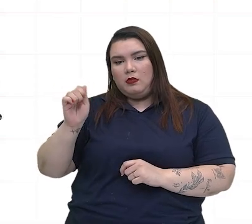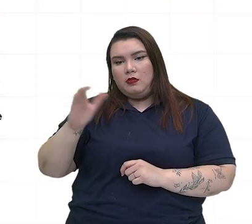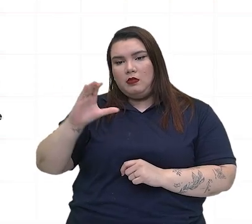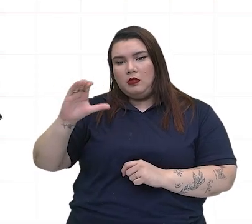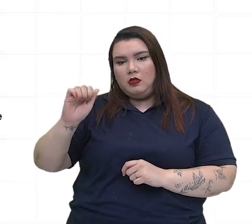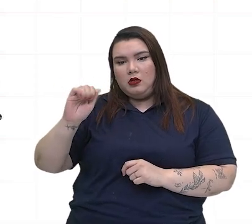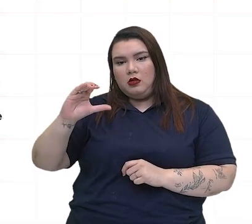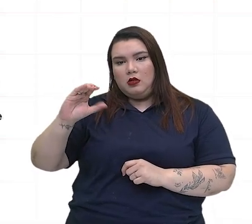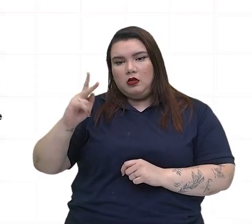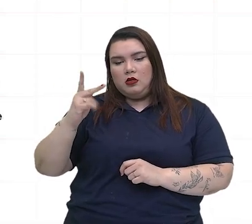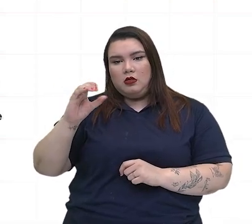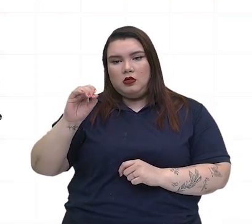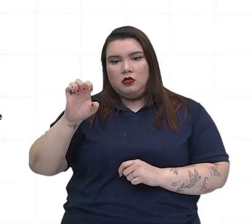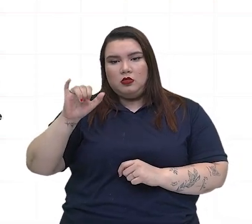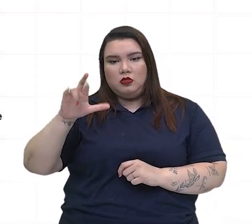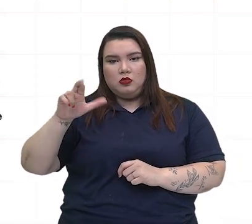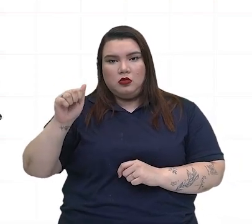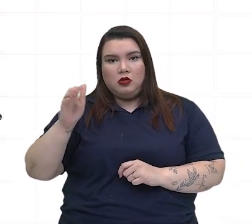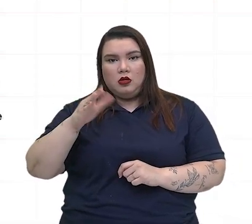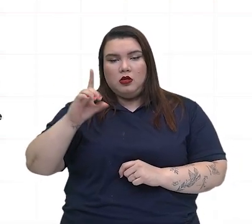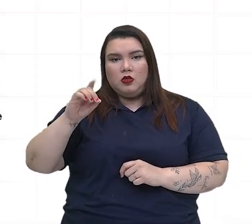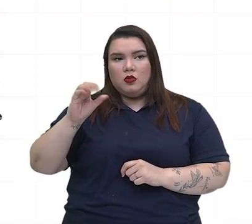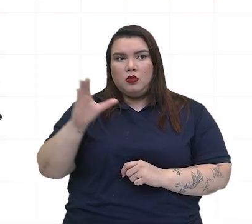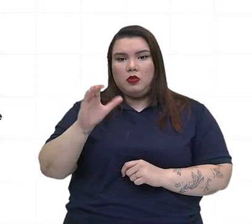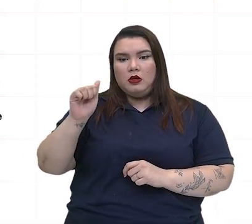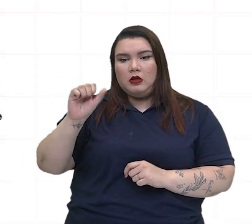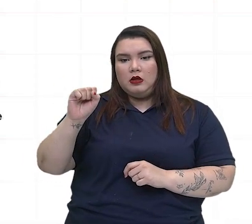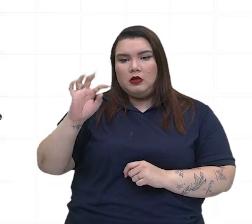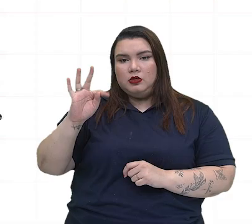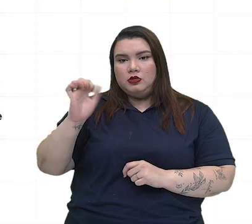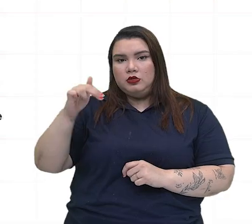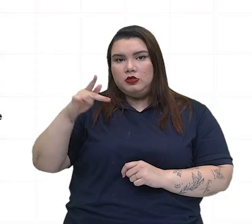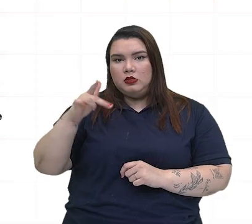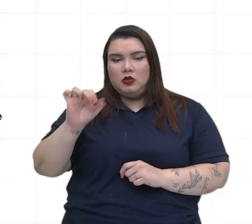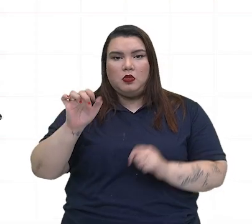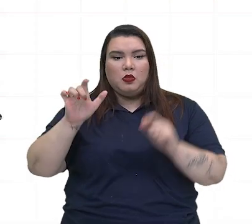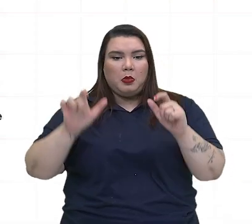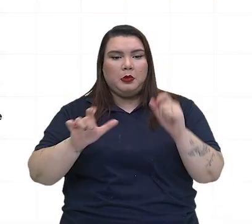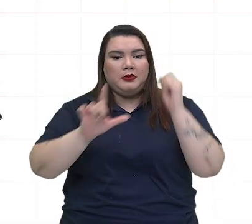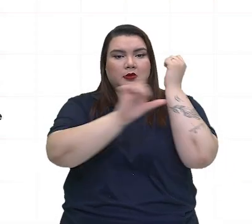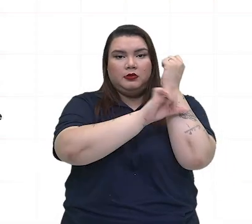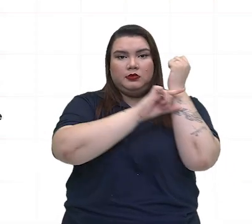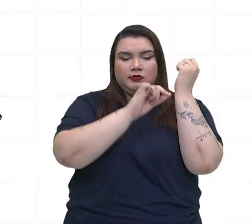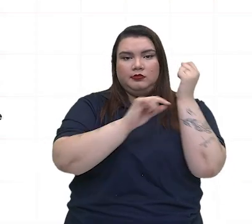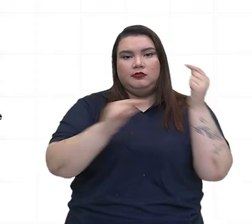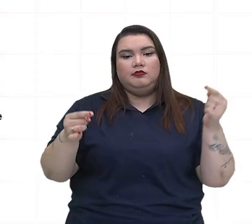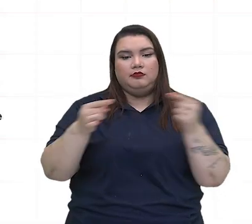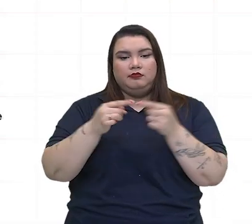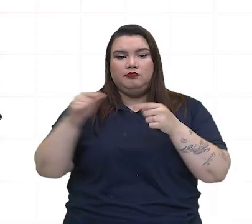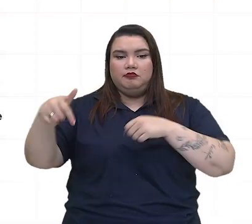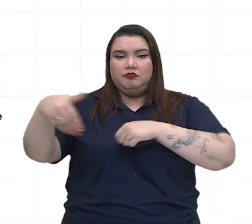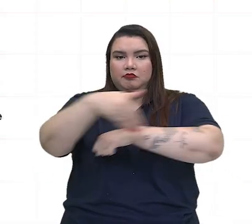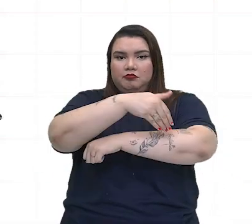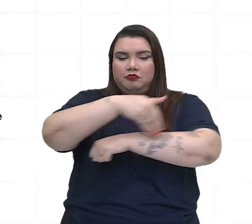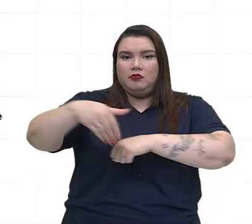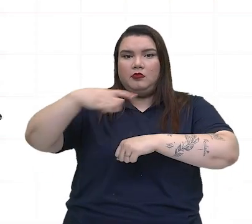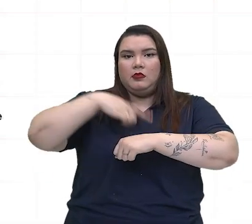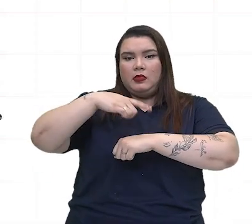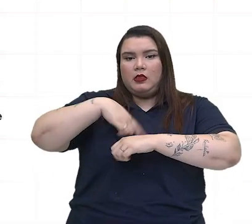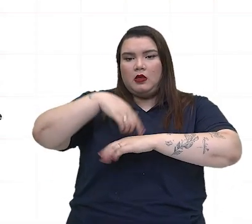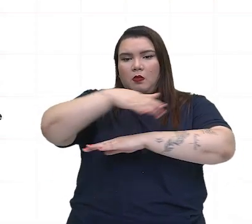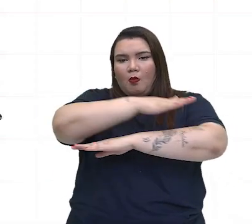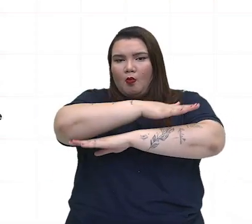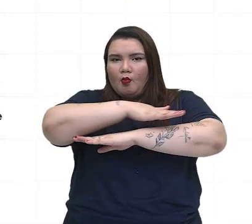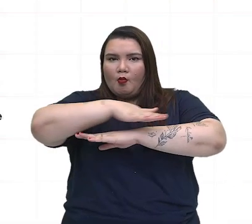Castanho, no município de Iranduba, que também é um exemplo de ramal ali pavimentado que nós temos